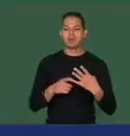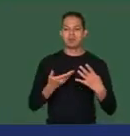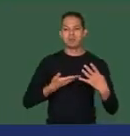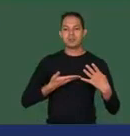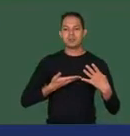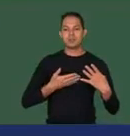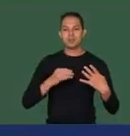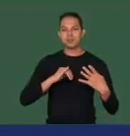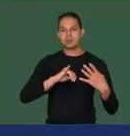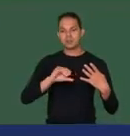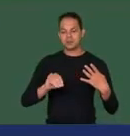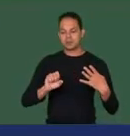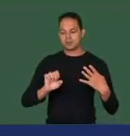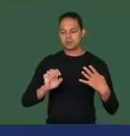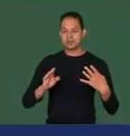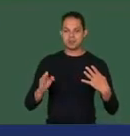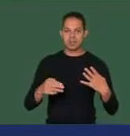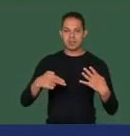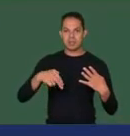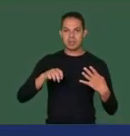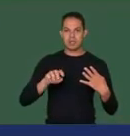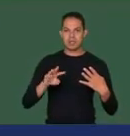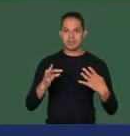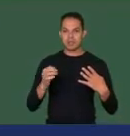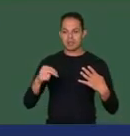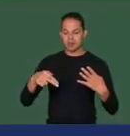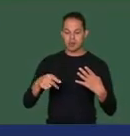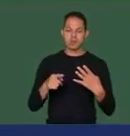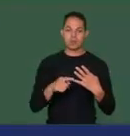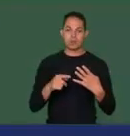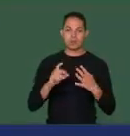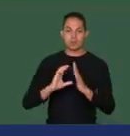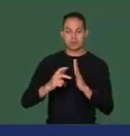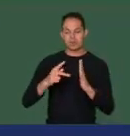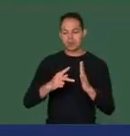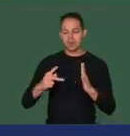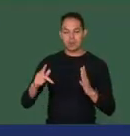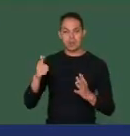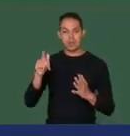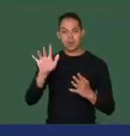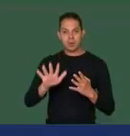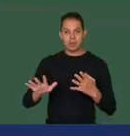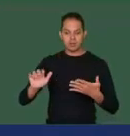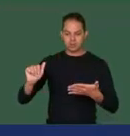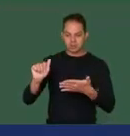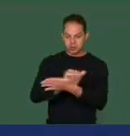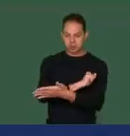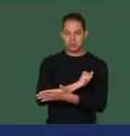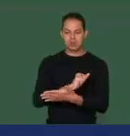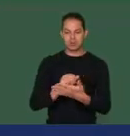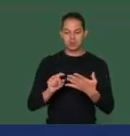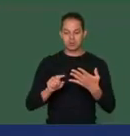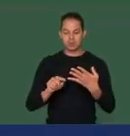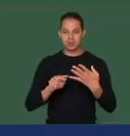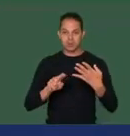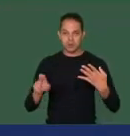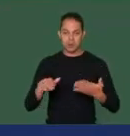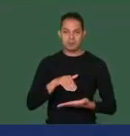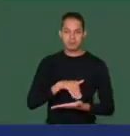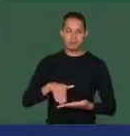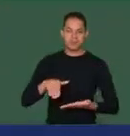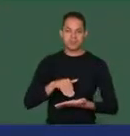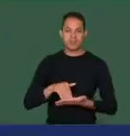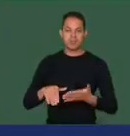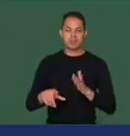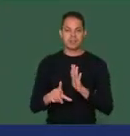colega José Neuto, né, do PP de Goiás, que foi passado o nome dele pela Secretaria Legislativa